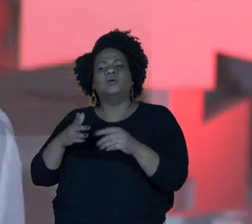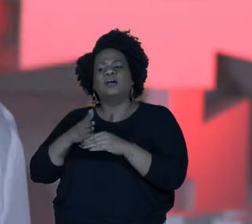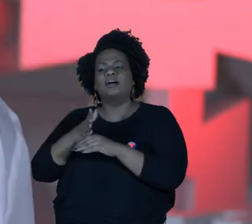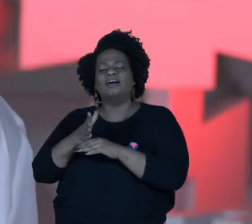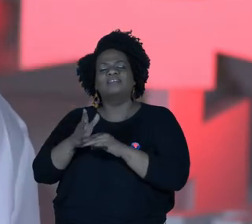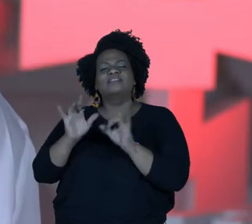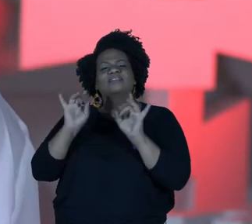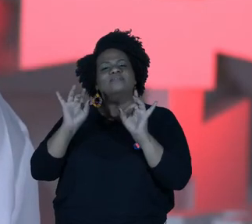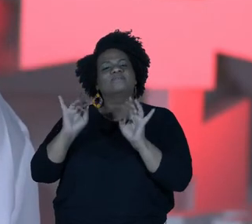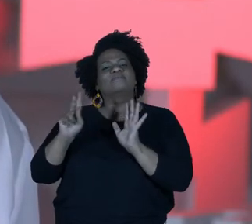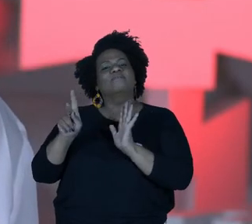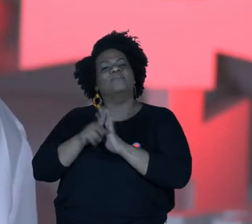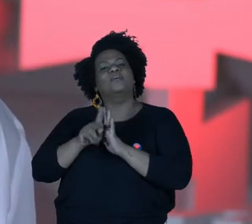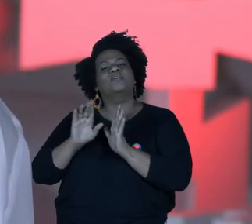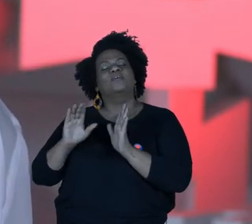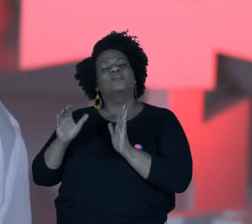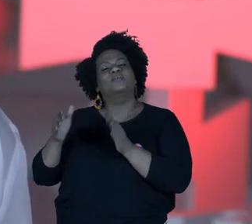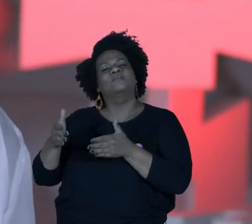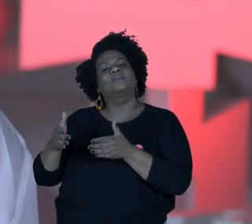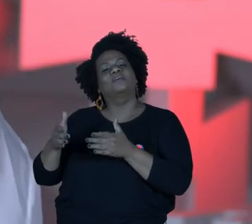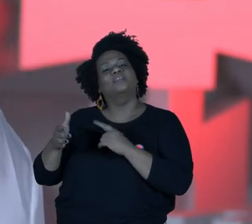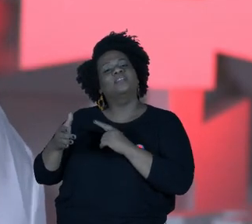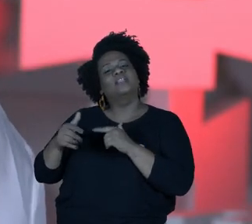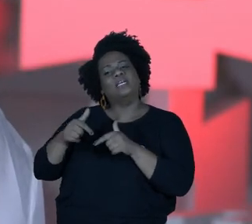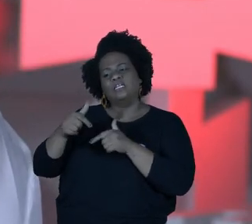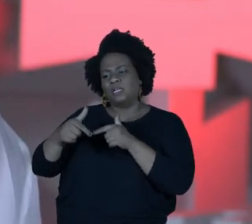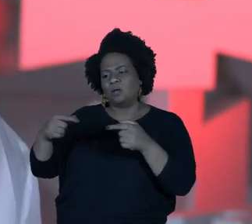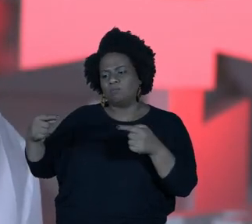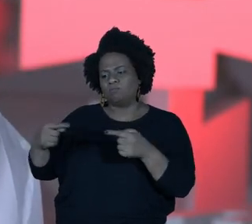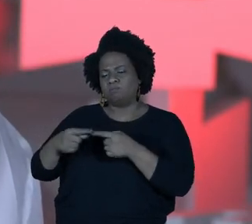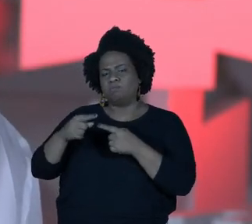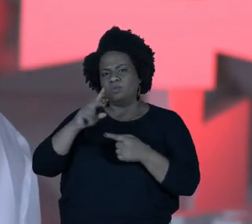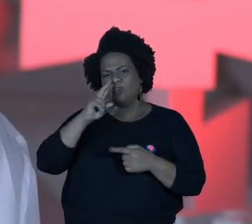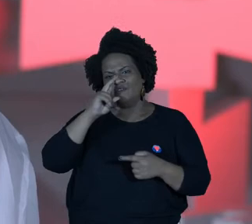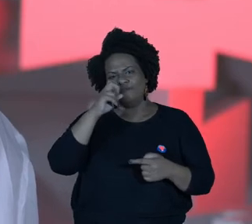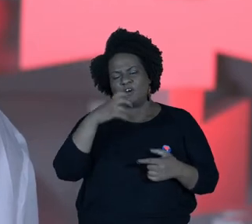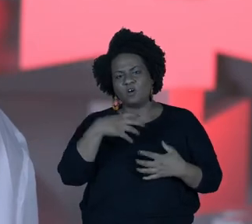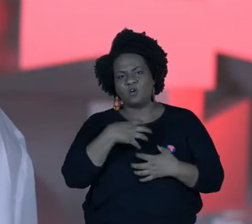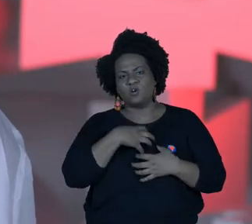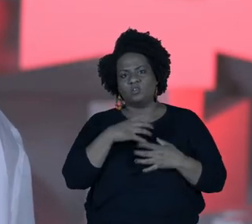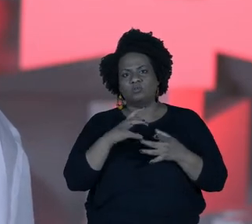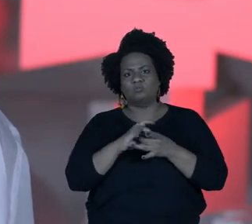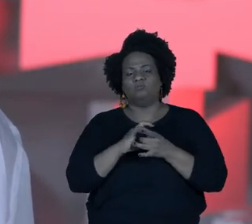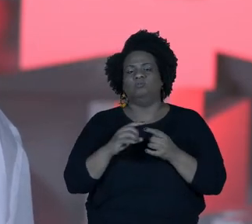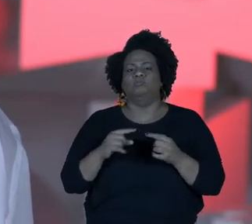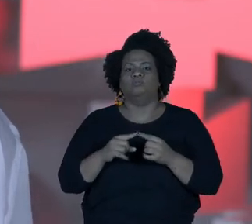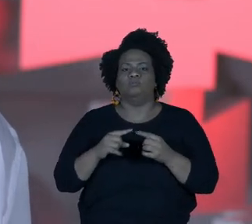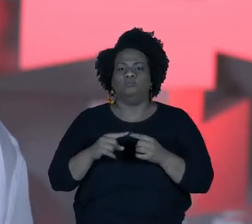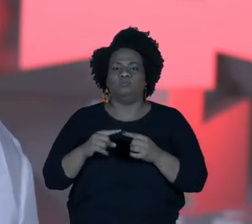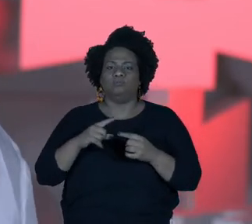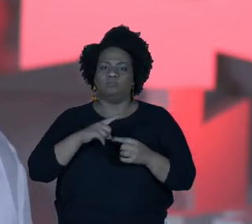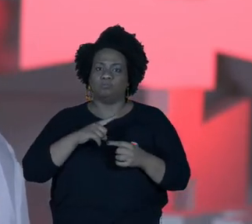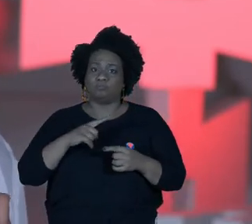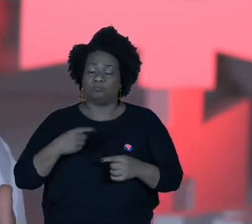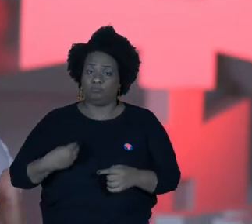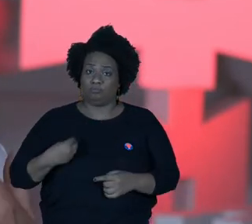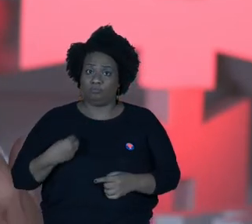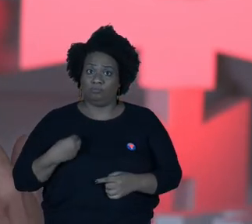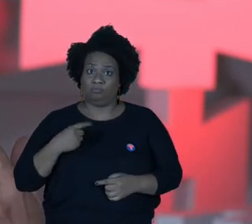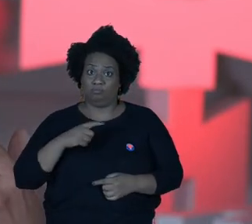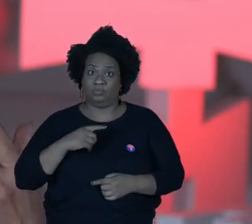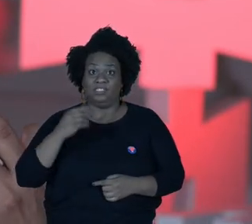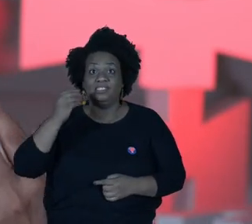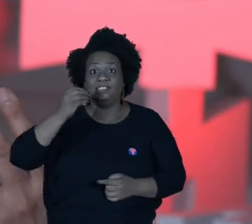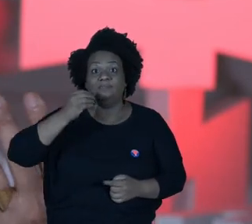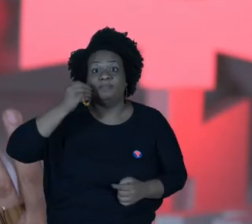específico, né, onde esses trabalhos, que têm uma ligação tão forte, foram colocados. E existe uma experiência,